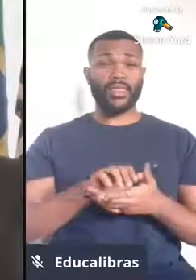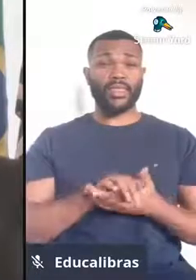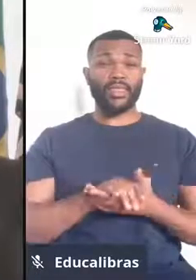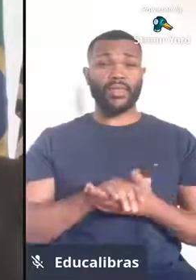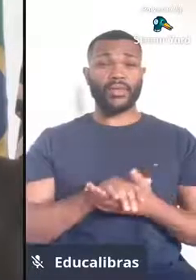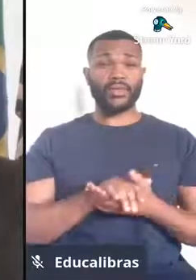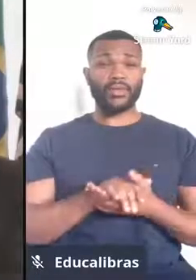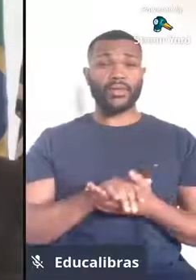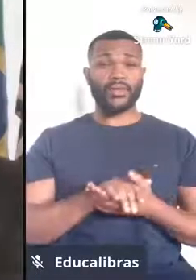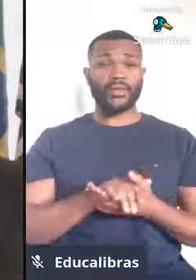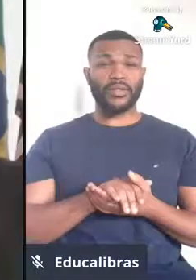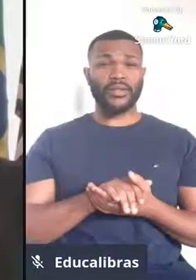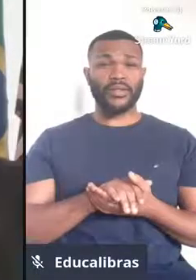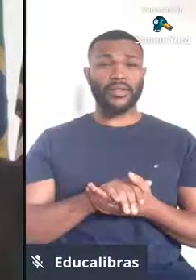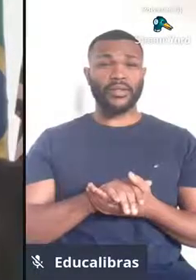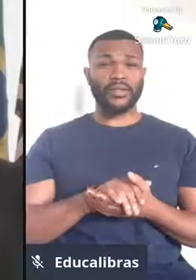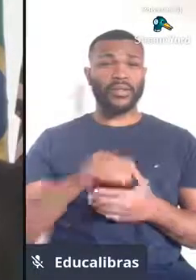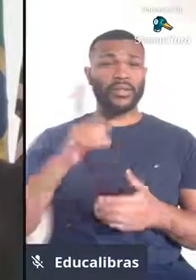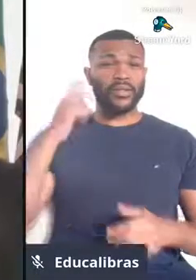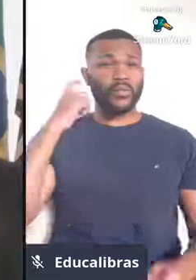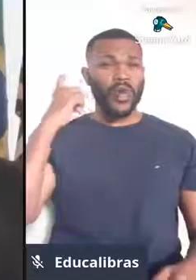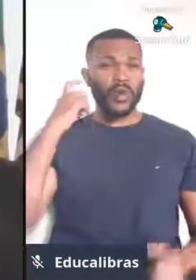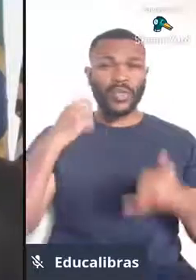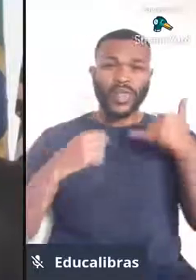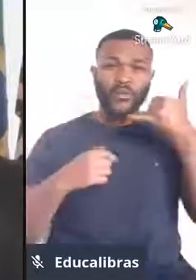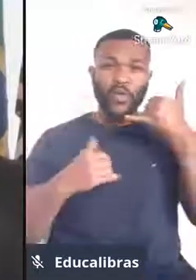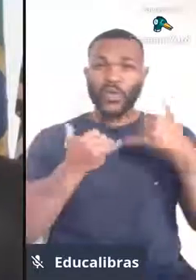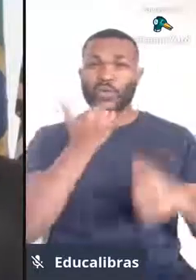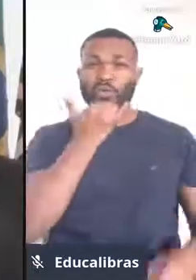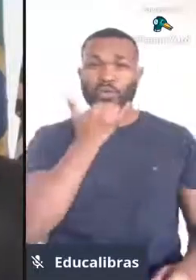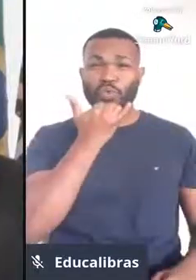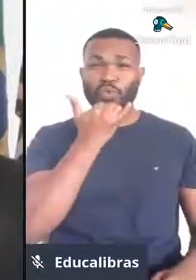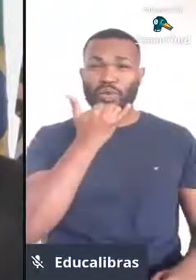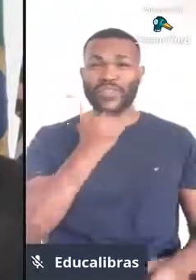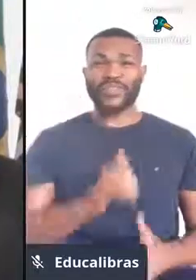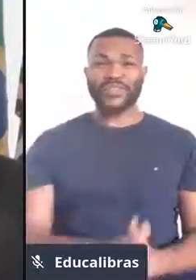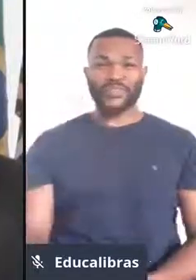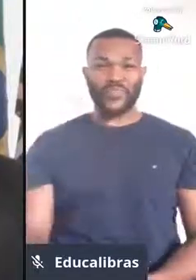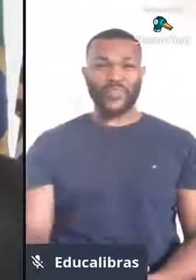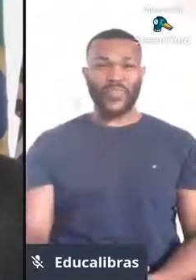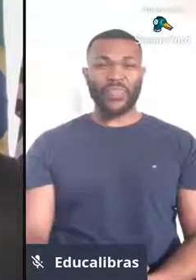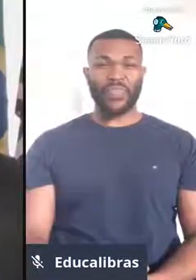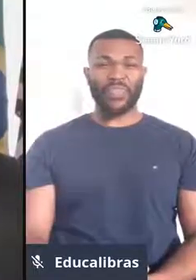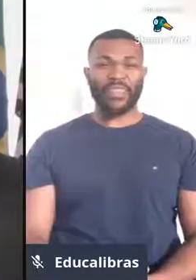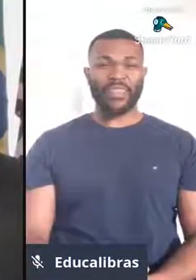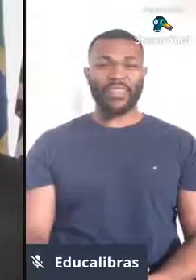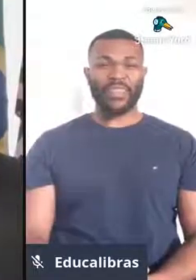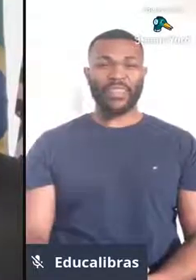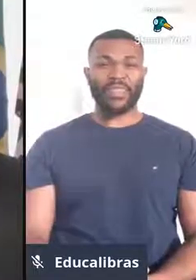Desculpa, tocou o telefone. É meio... mas é de 2 e 3 de abril.